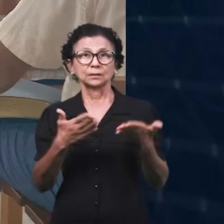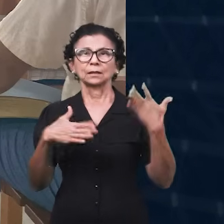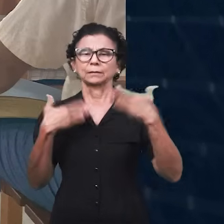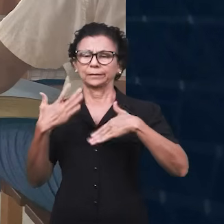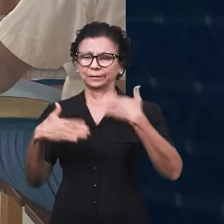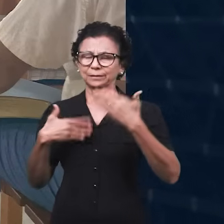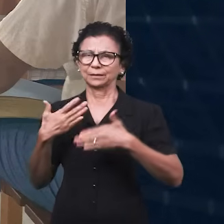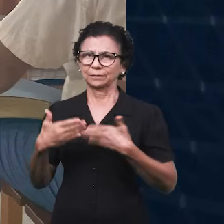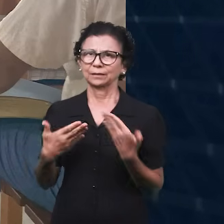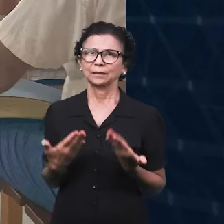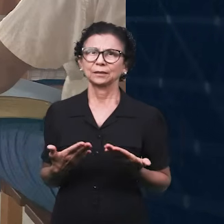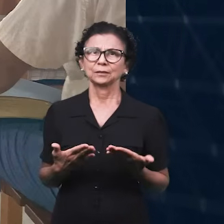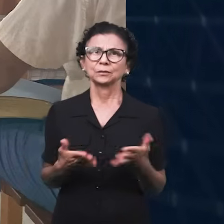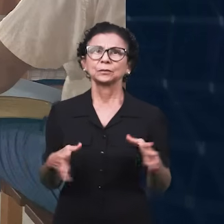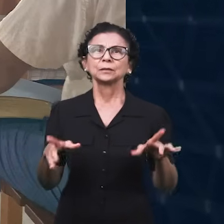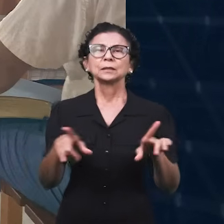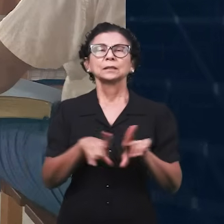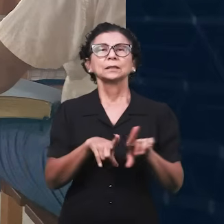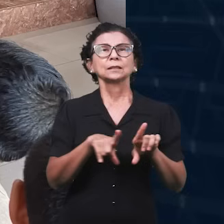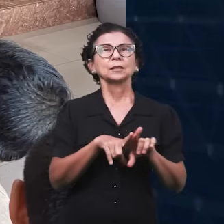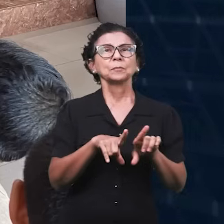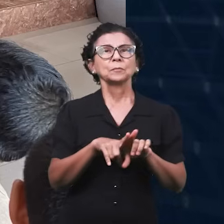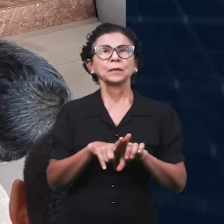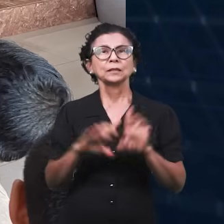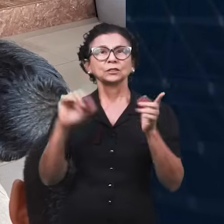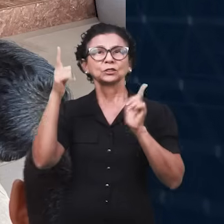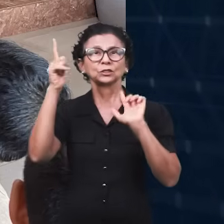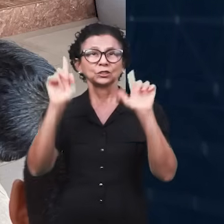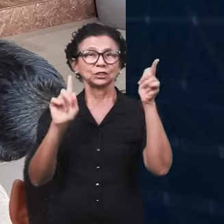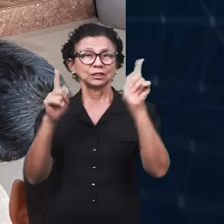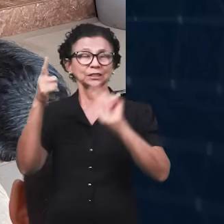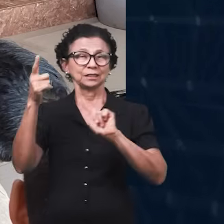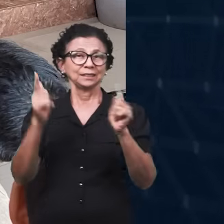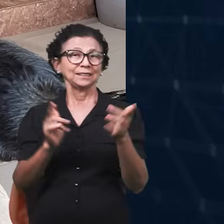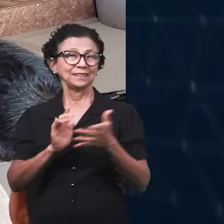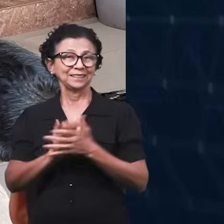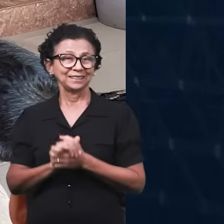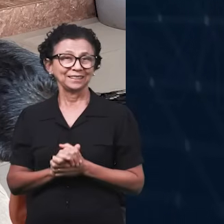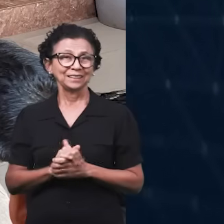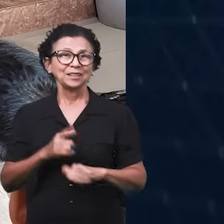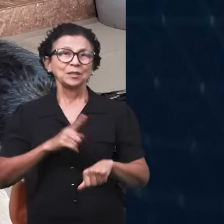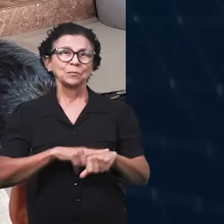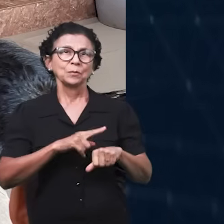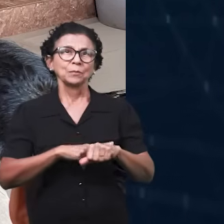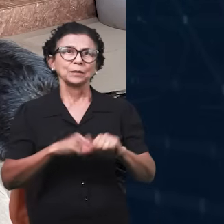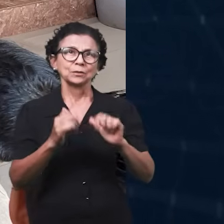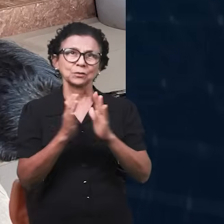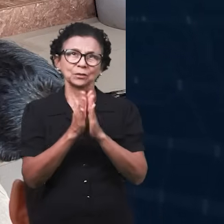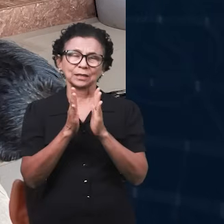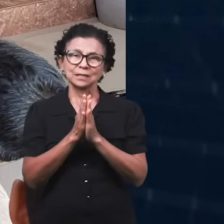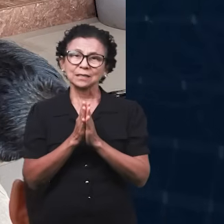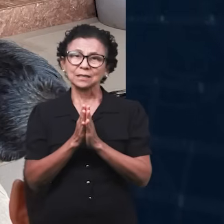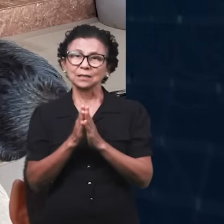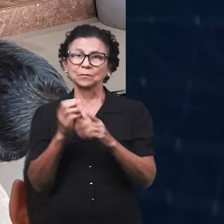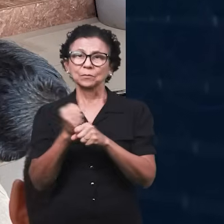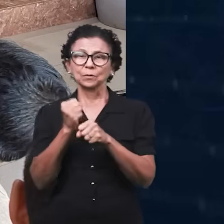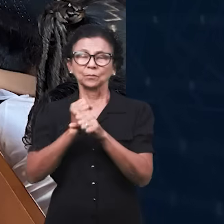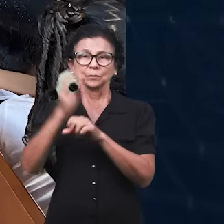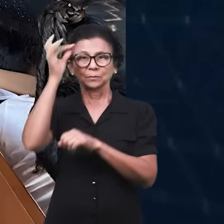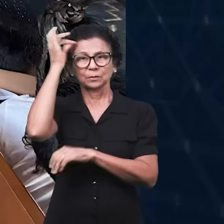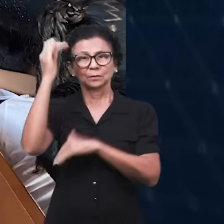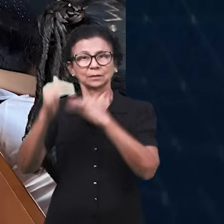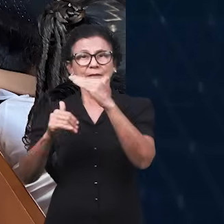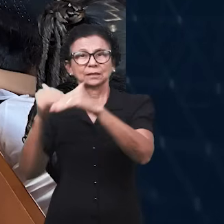se reuniram em uma vigília de oração pela promessa de crescimento da obra do Senhor no país. Durante o encontro,